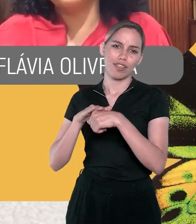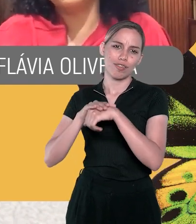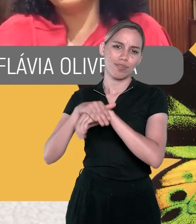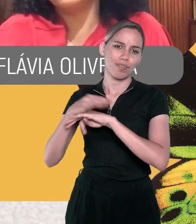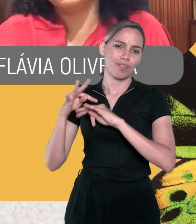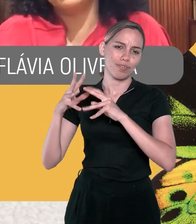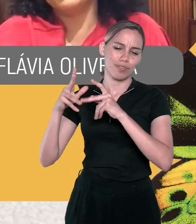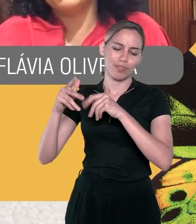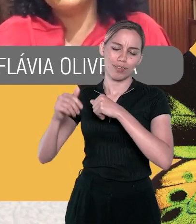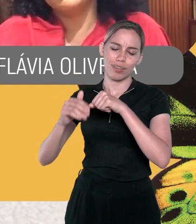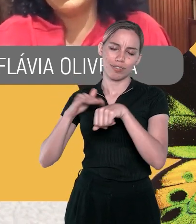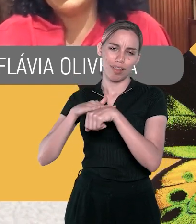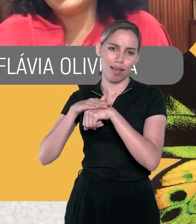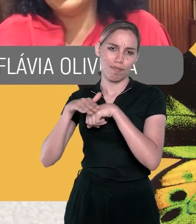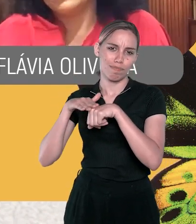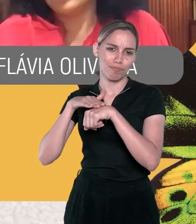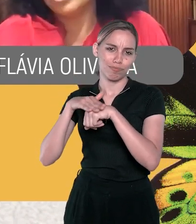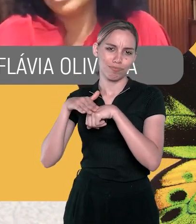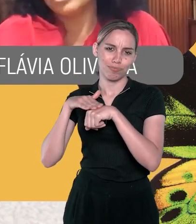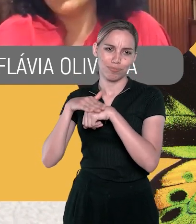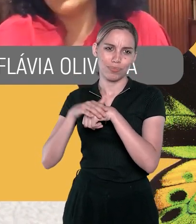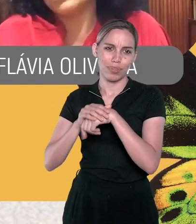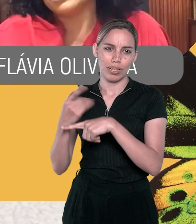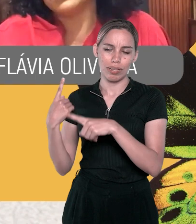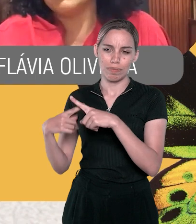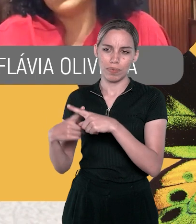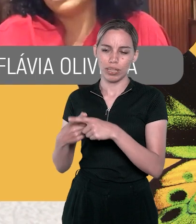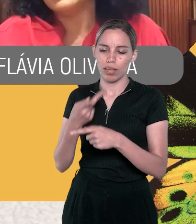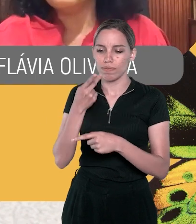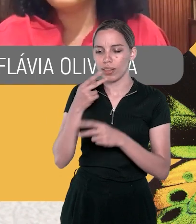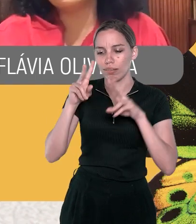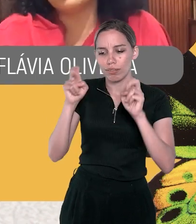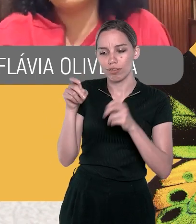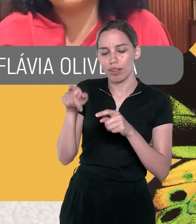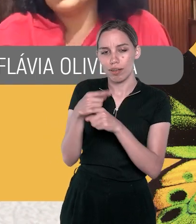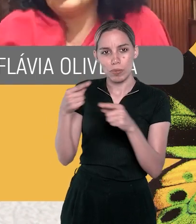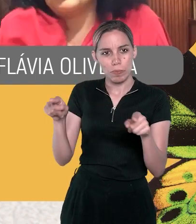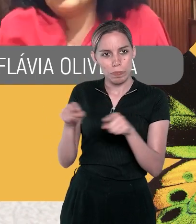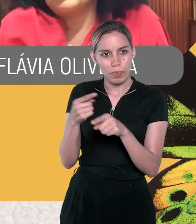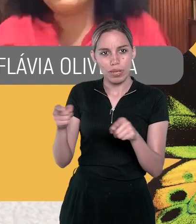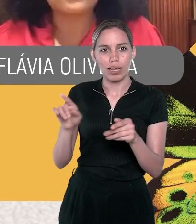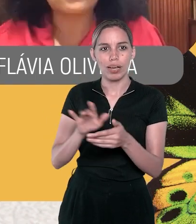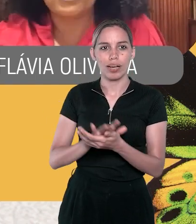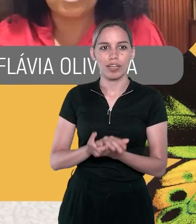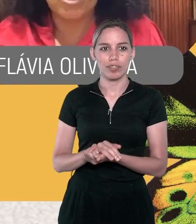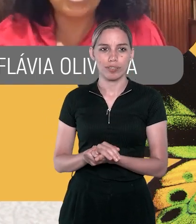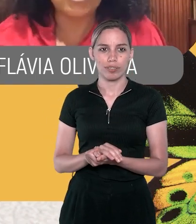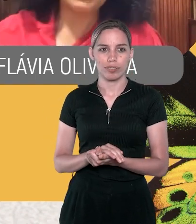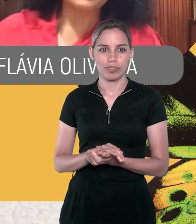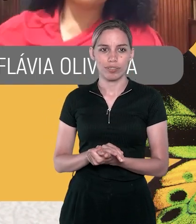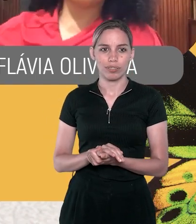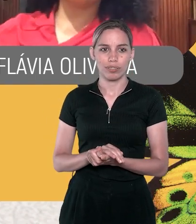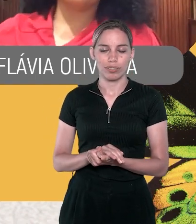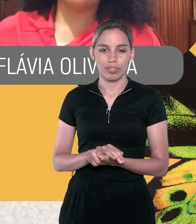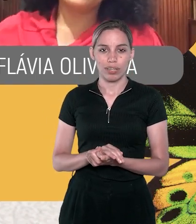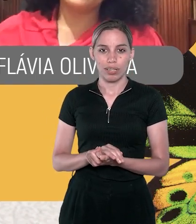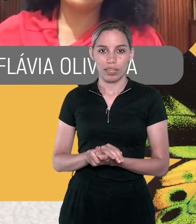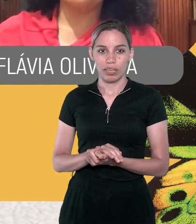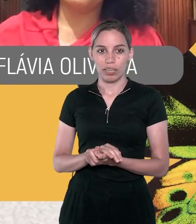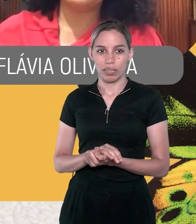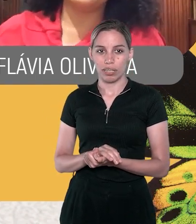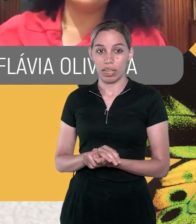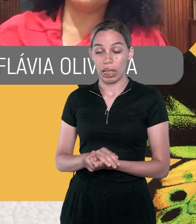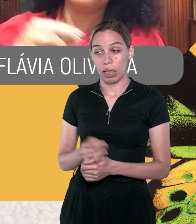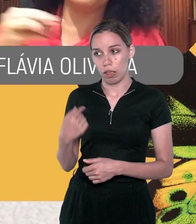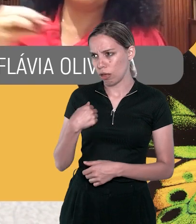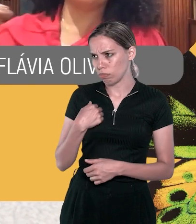né? A trajetória da música. Mesmo, eu não sou longe de mim ser uma conhecedora.